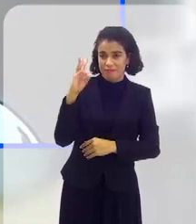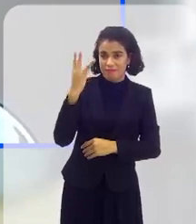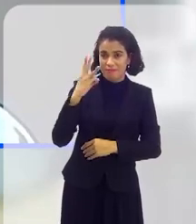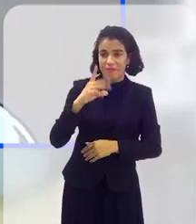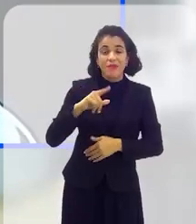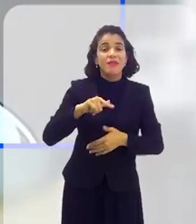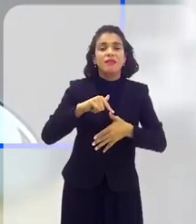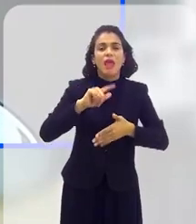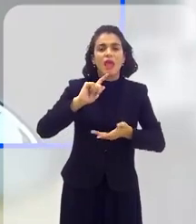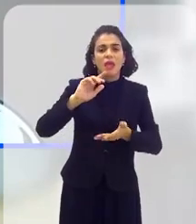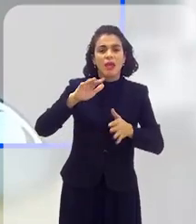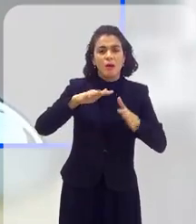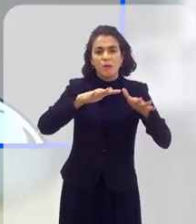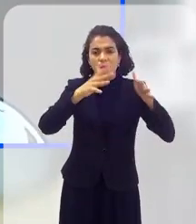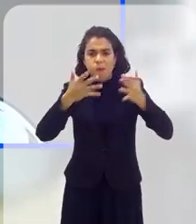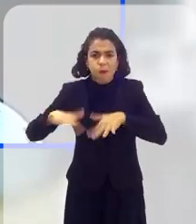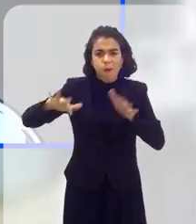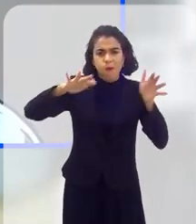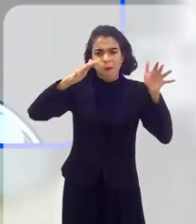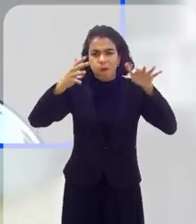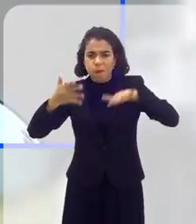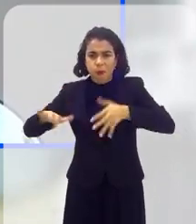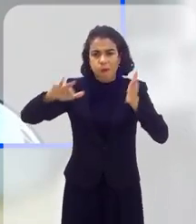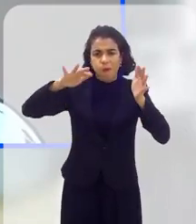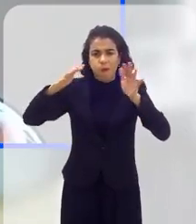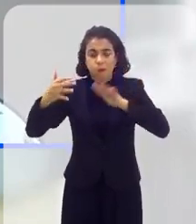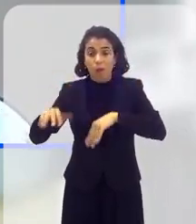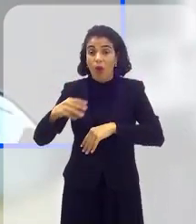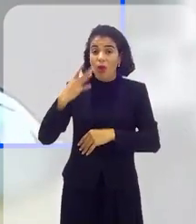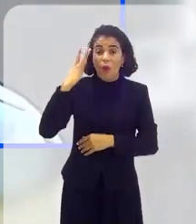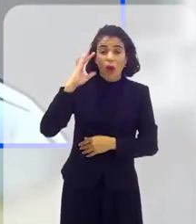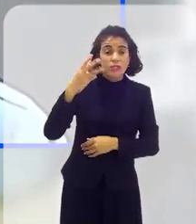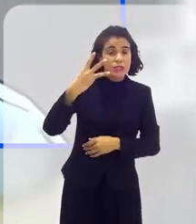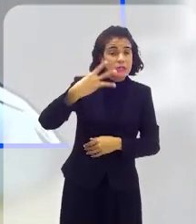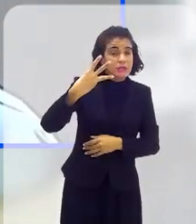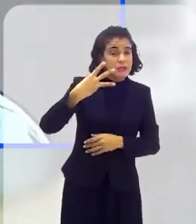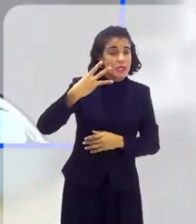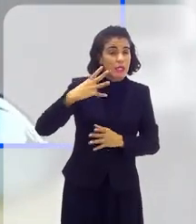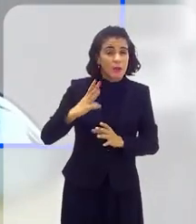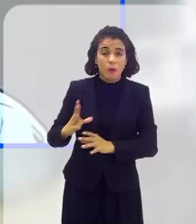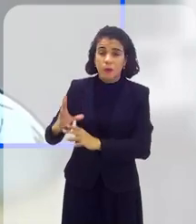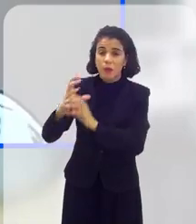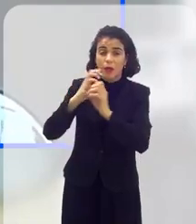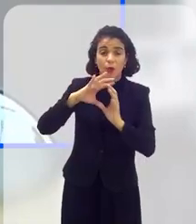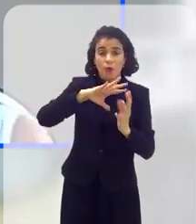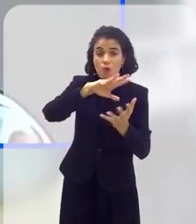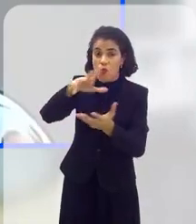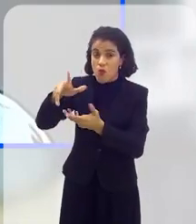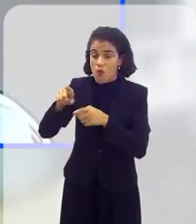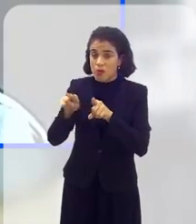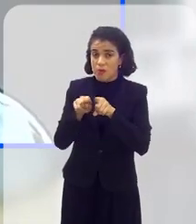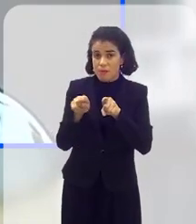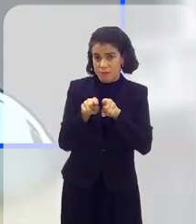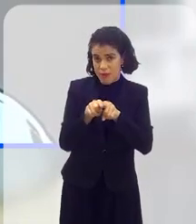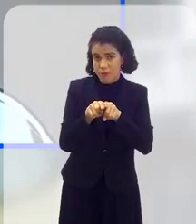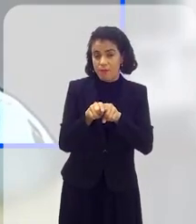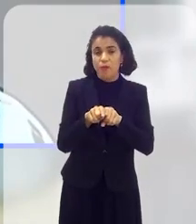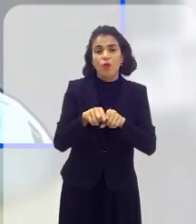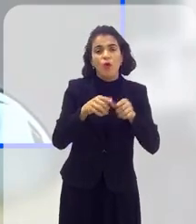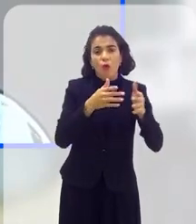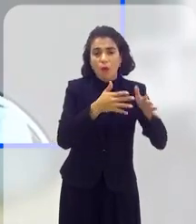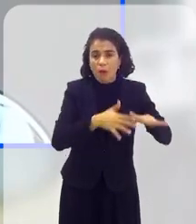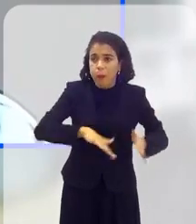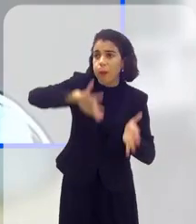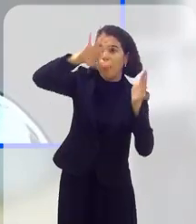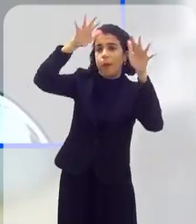maiores variações de marés do mundo. Parece que é a terceira do mundo e a maior do Brasil. O